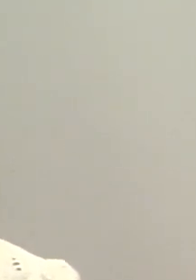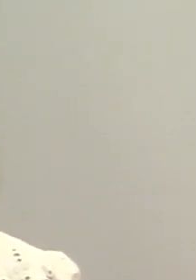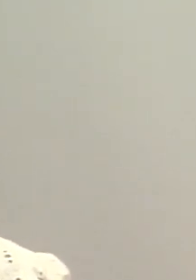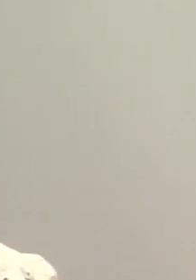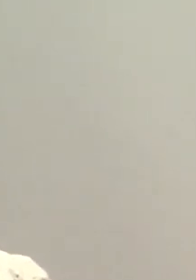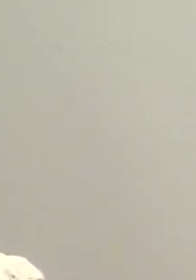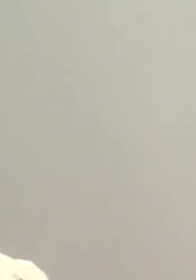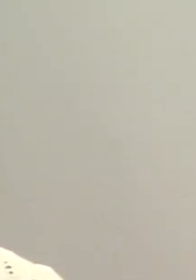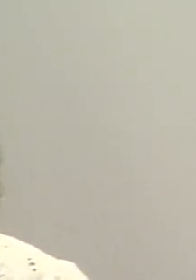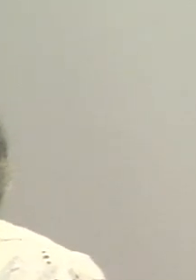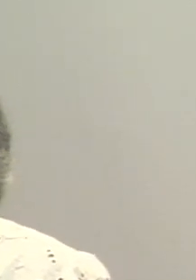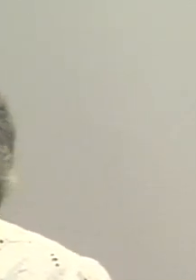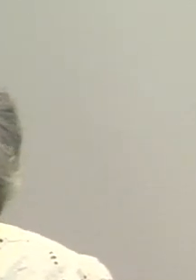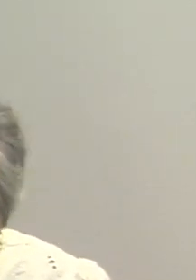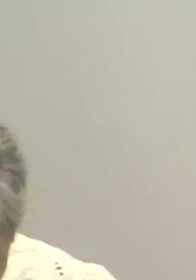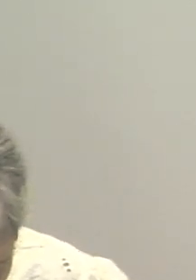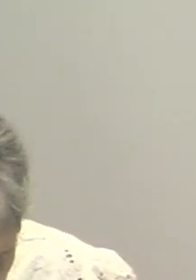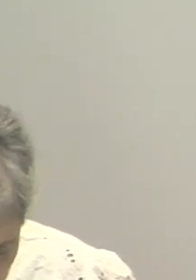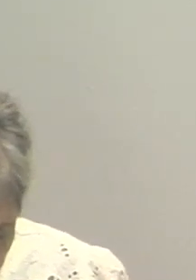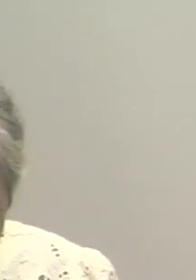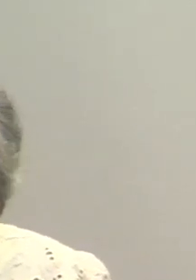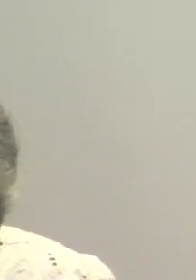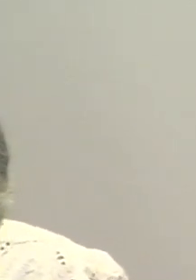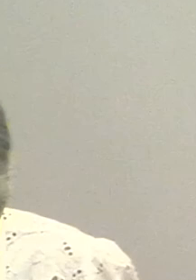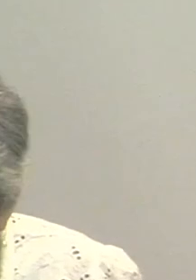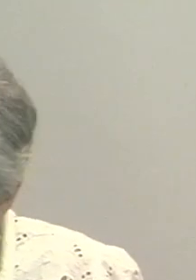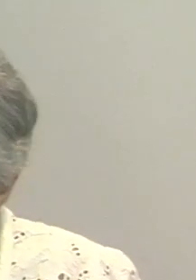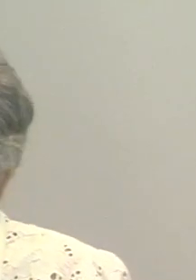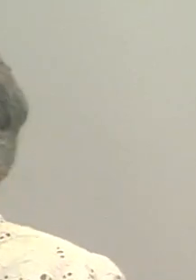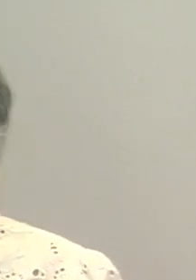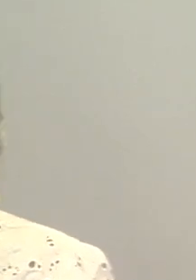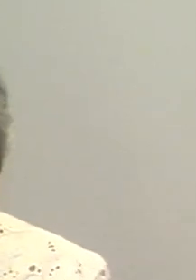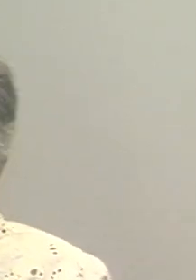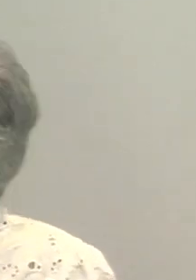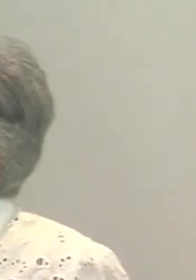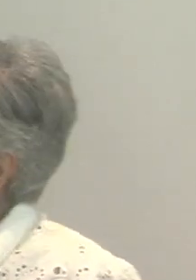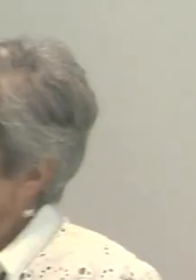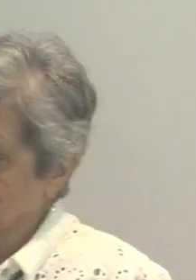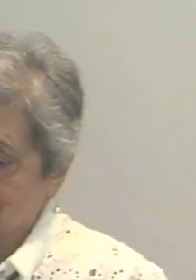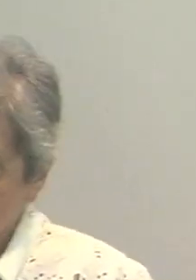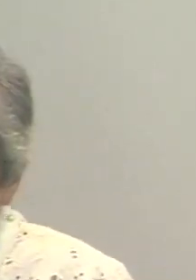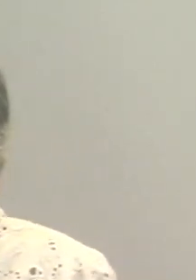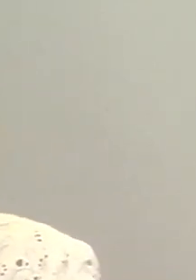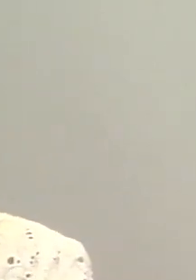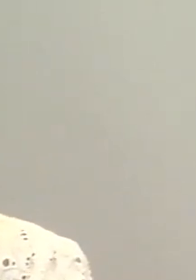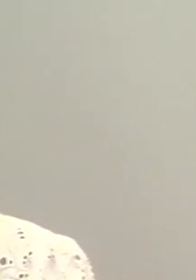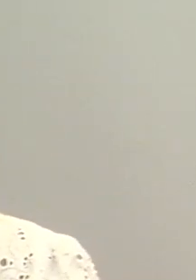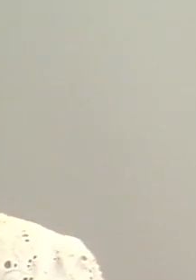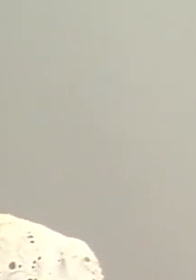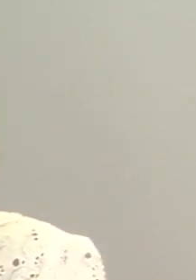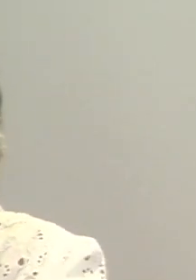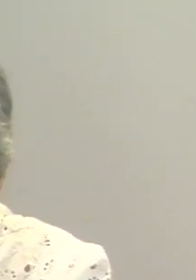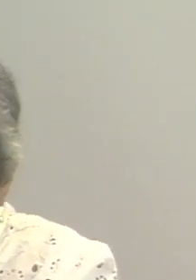na nossa comissão da Pessoa com Deficiência, e também na Comissão da Pessoa